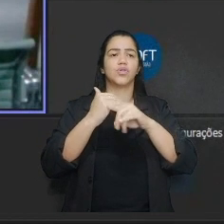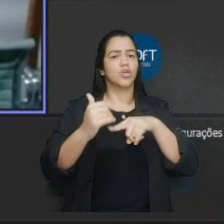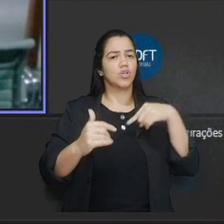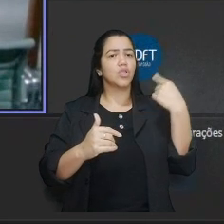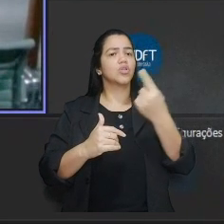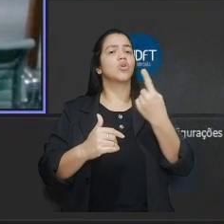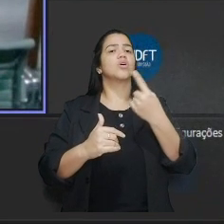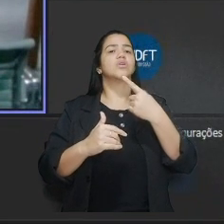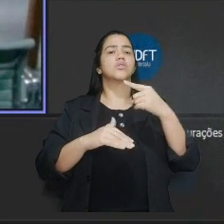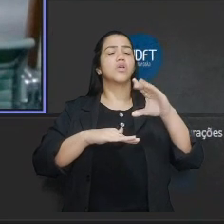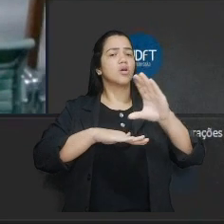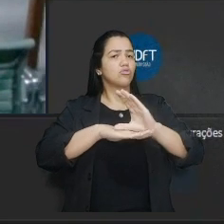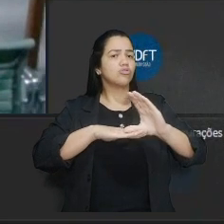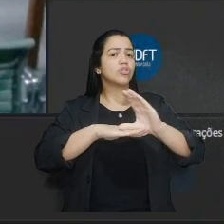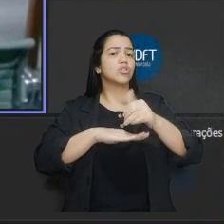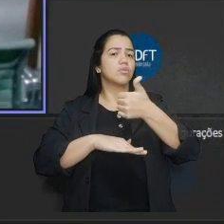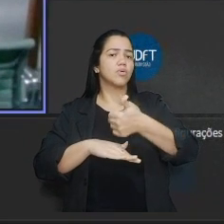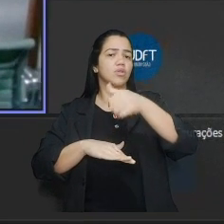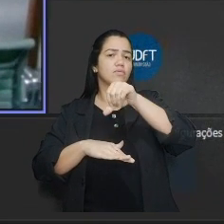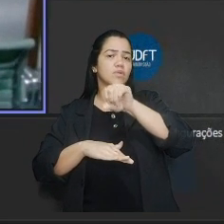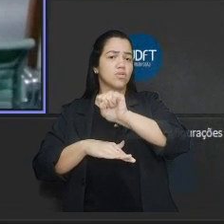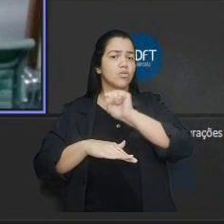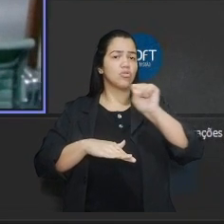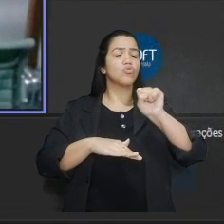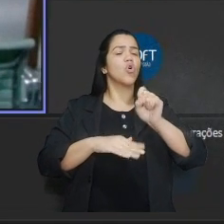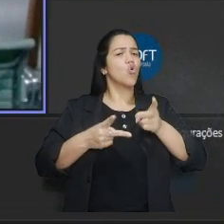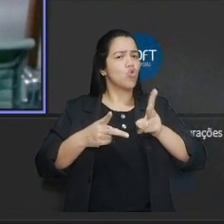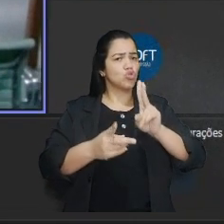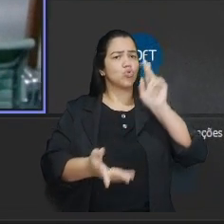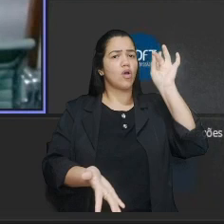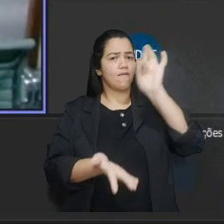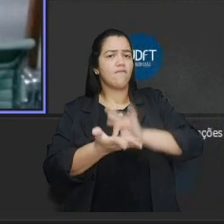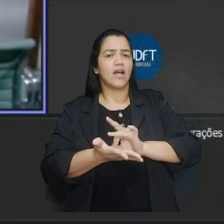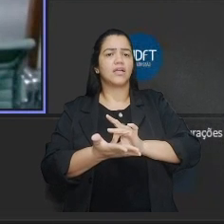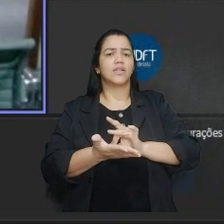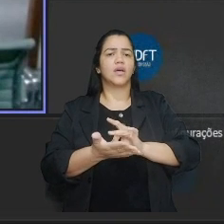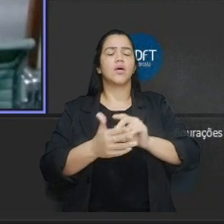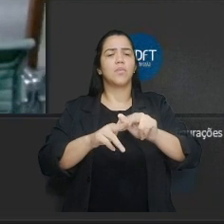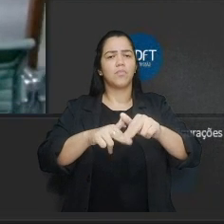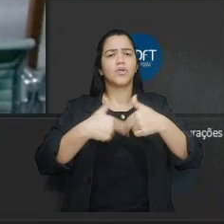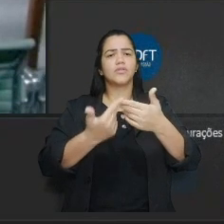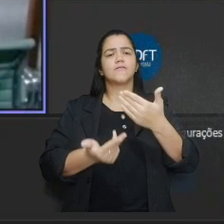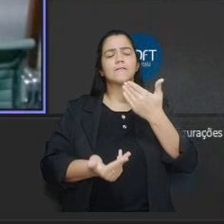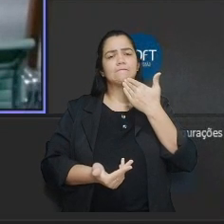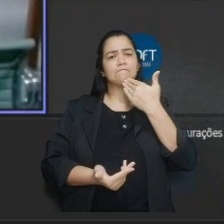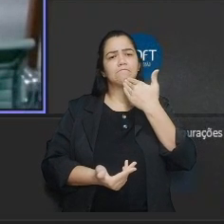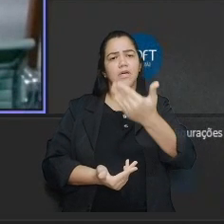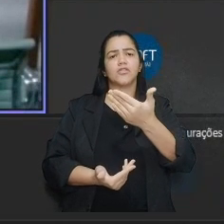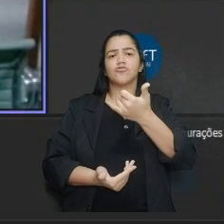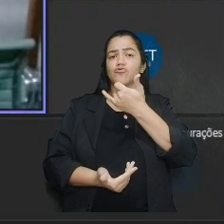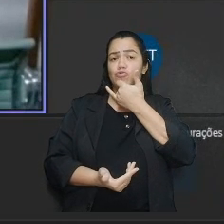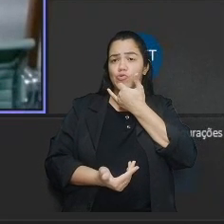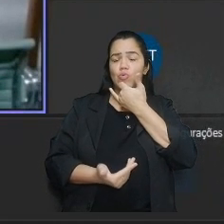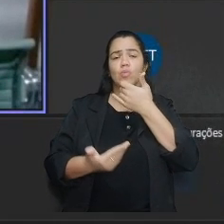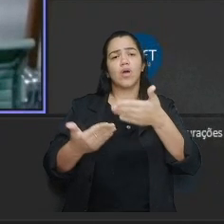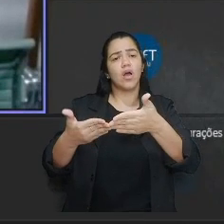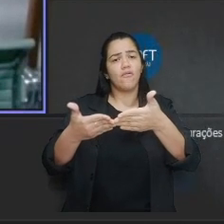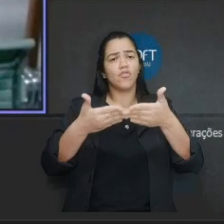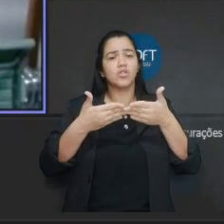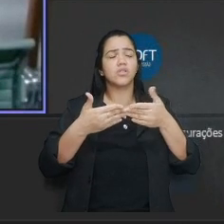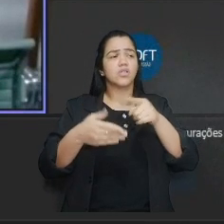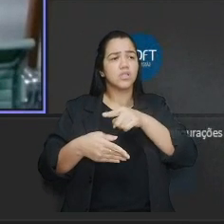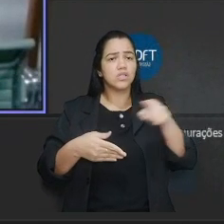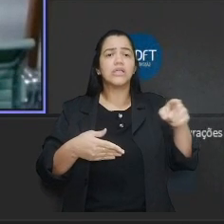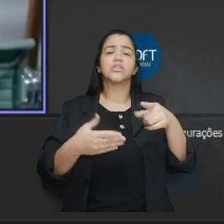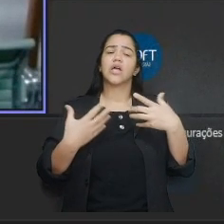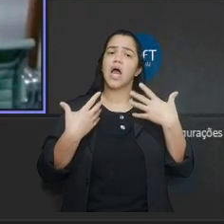de igualdade que nossa Constituição de 88 ainda está valendo. E, por isso, eu peço vênia a